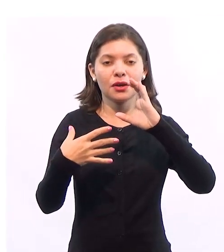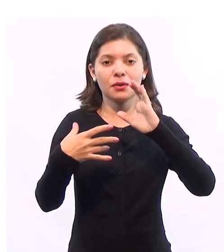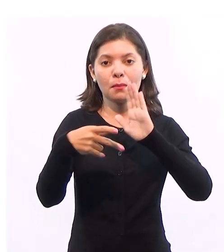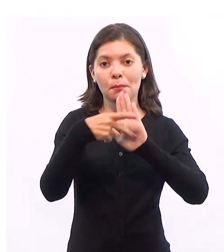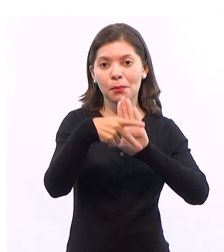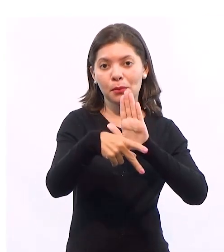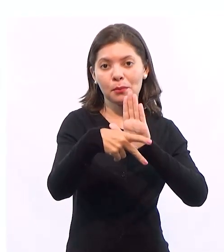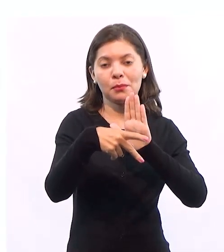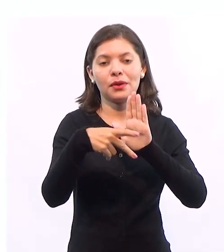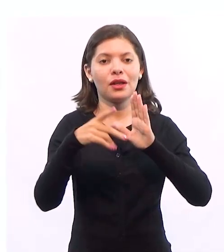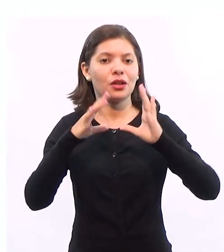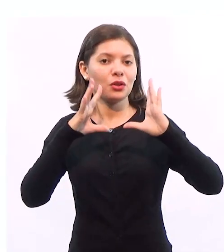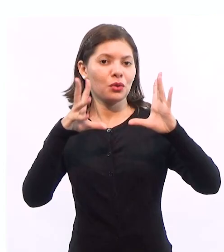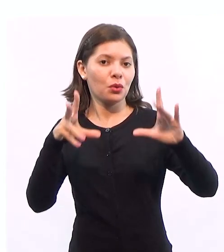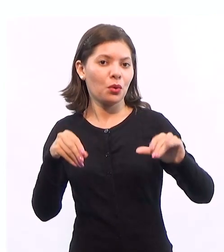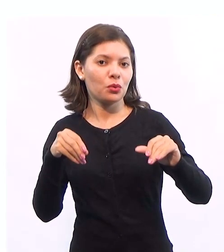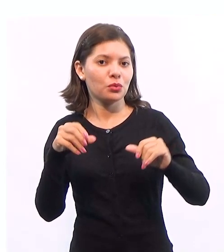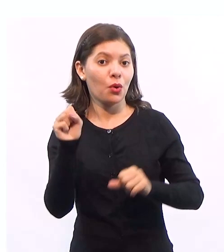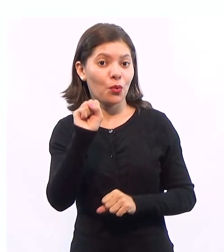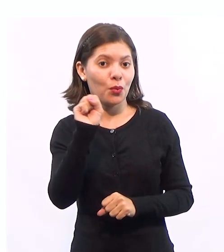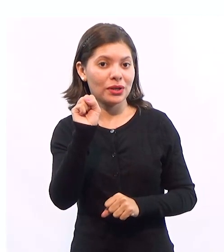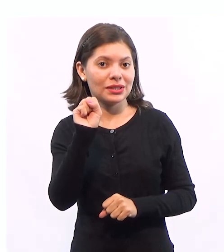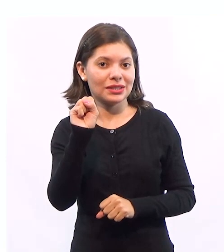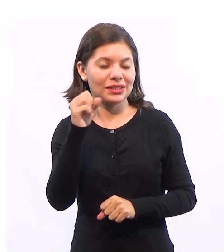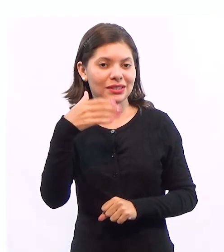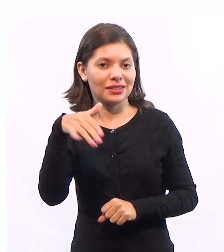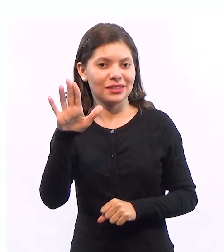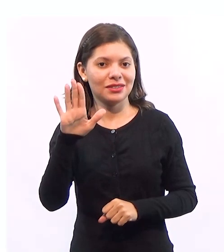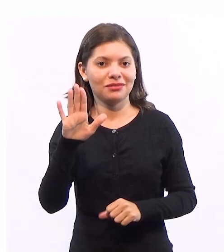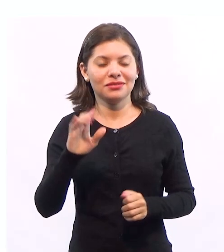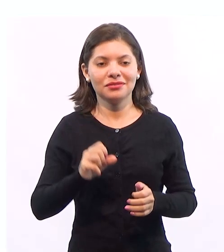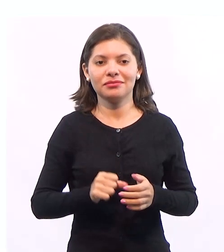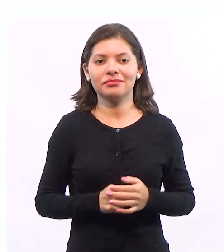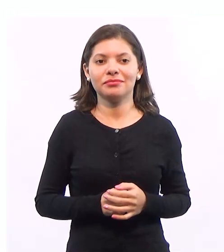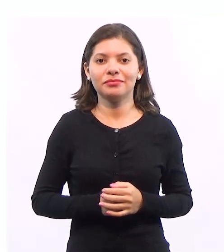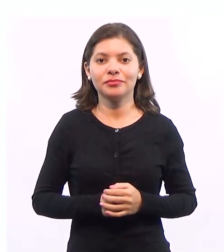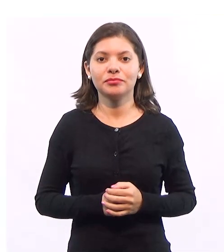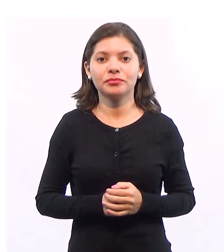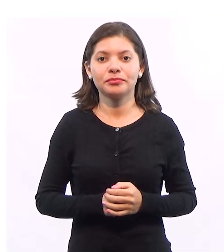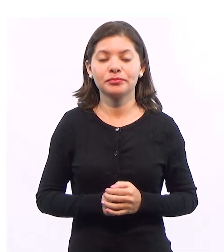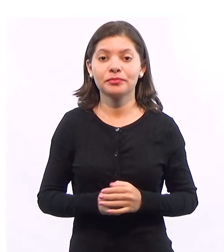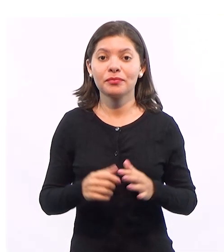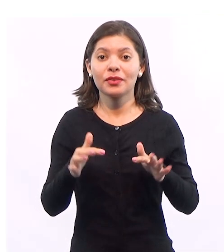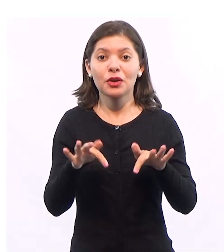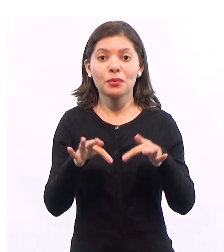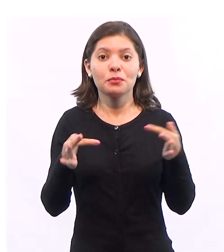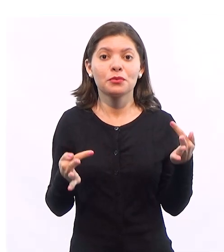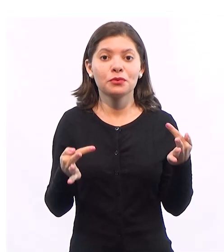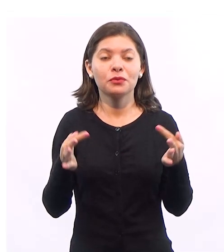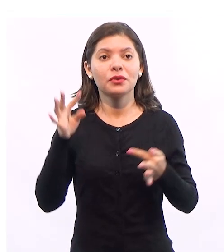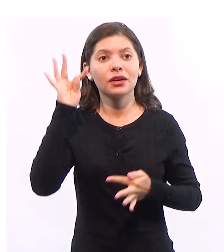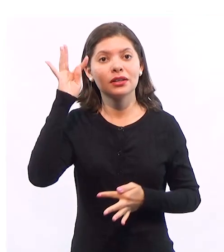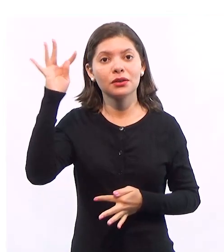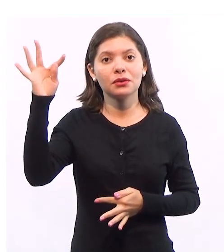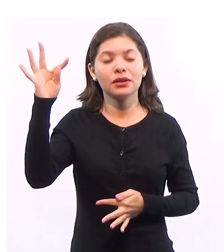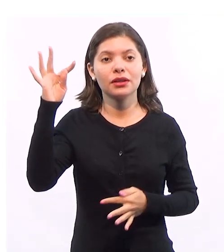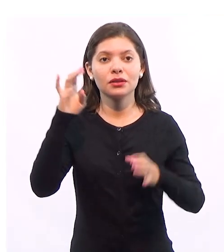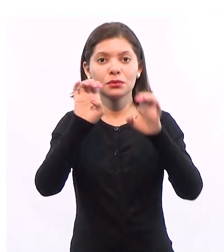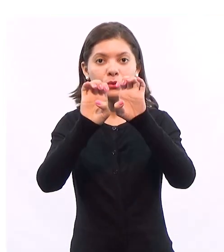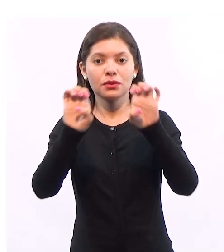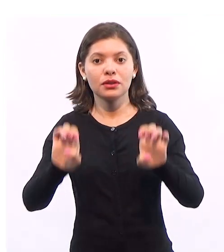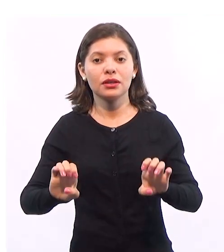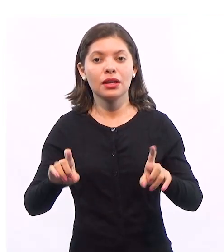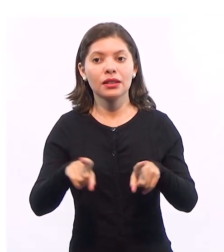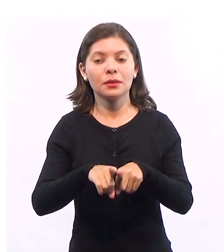em decorrência do todo. Sai um Szinho aqui a mais, tá bom? Por fim, a teoria estruturalista